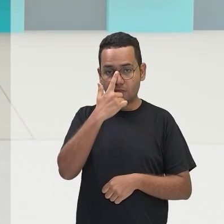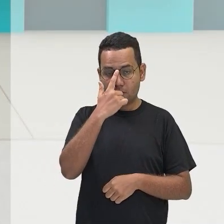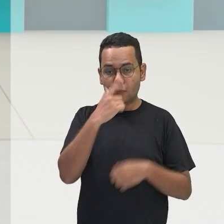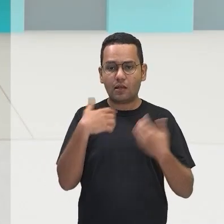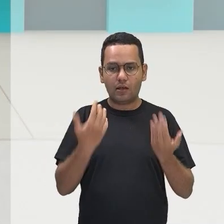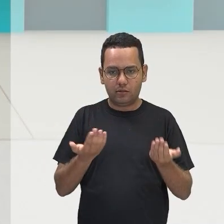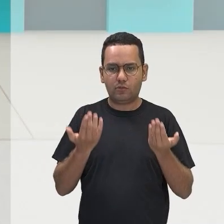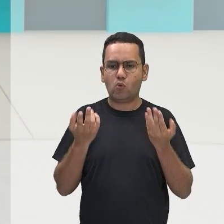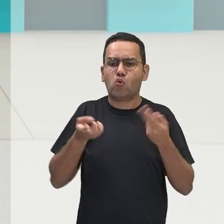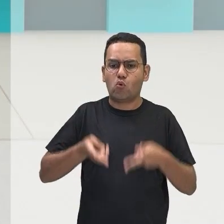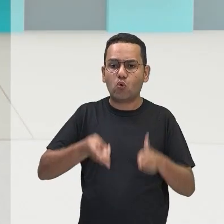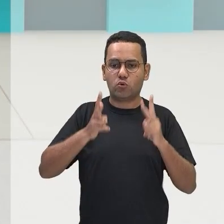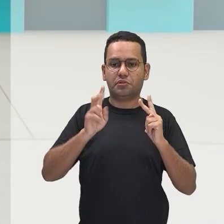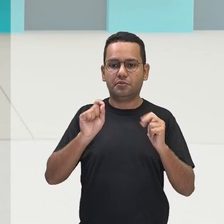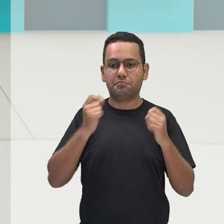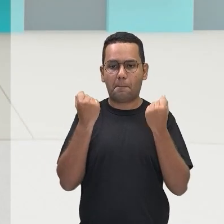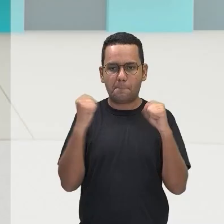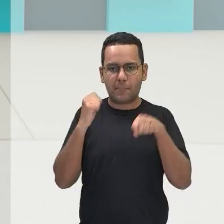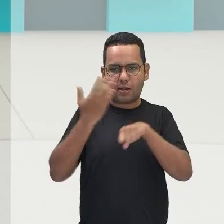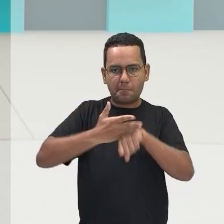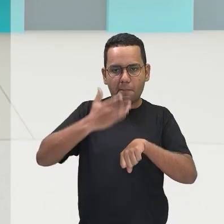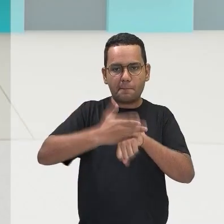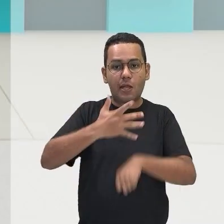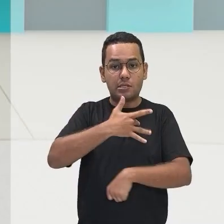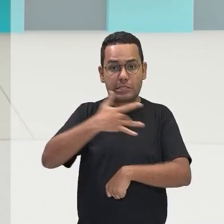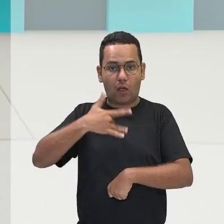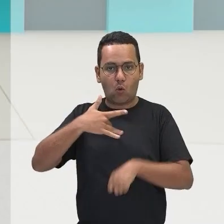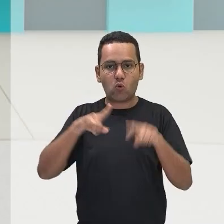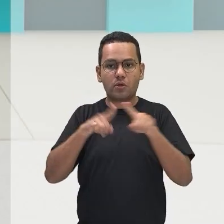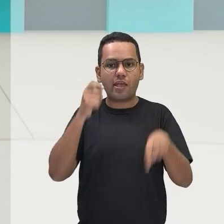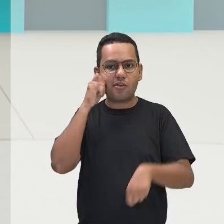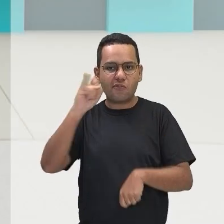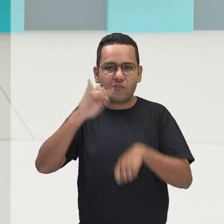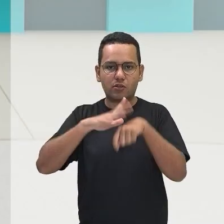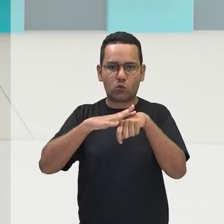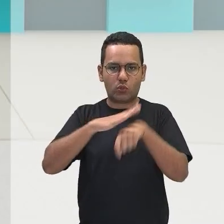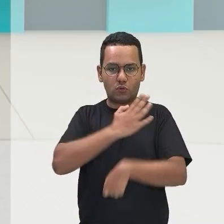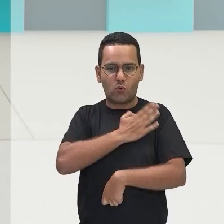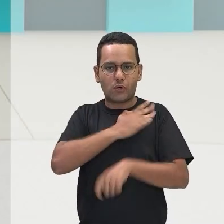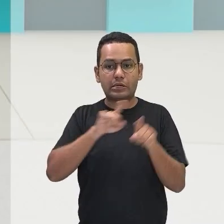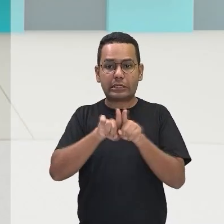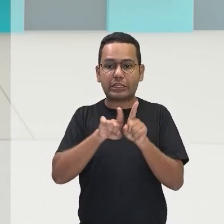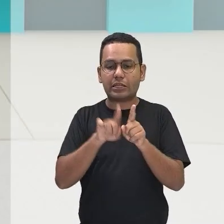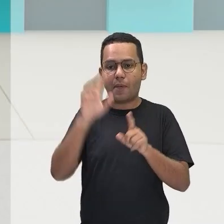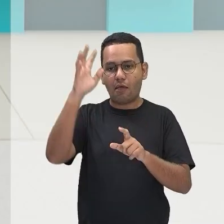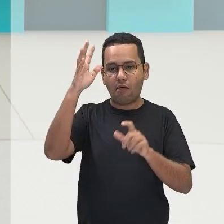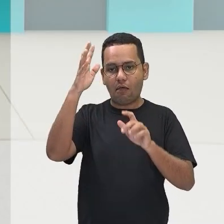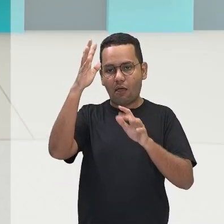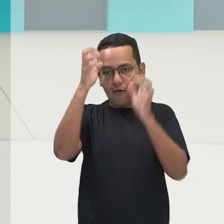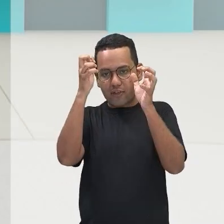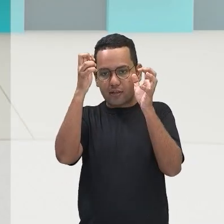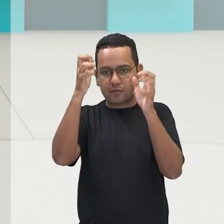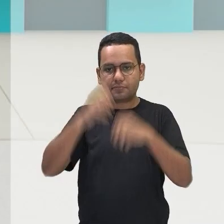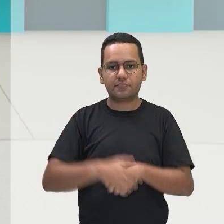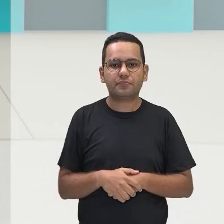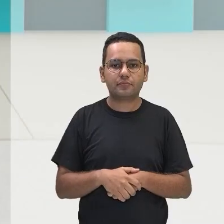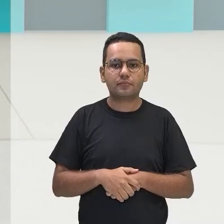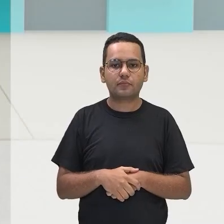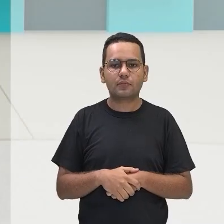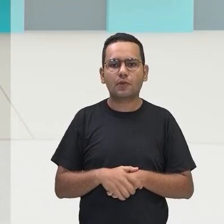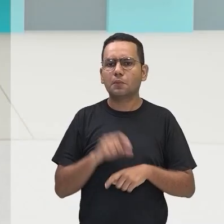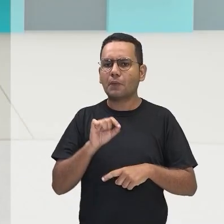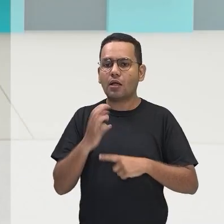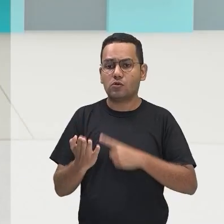exercício físico, né, pode ajudar a prevenir doenças cardíacas e AVCs, não é isso? Fortalecendo o